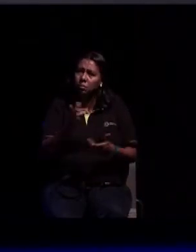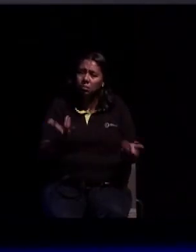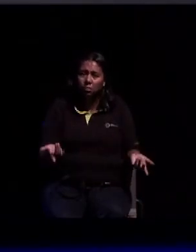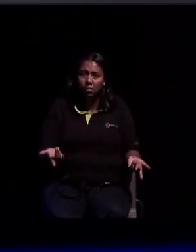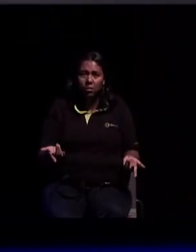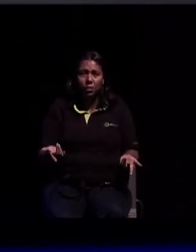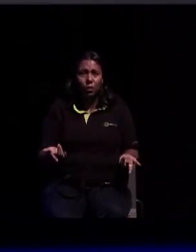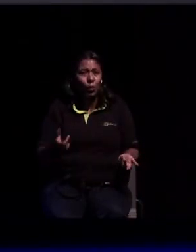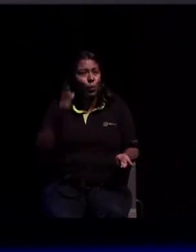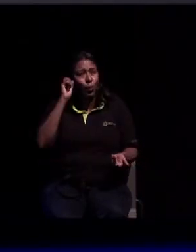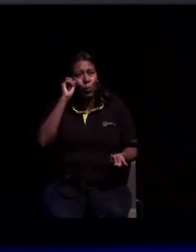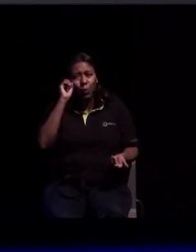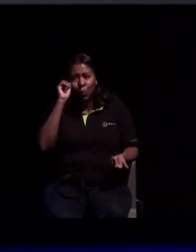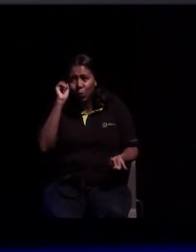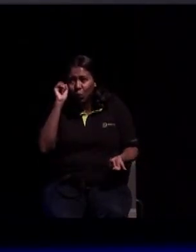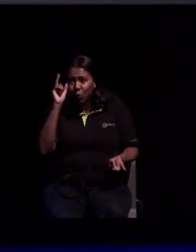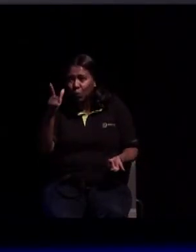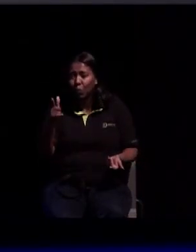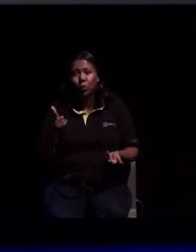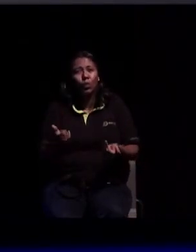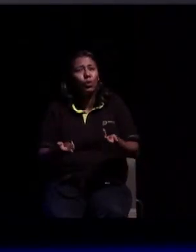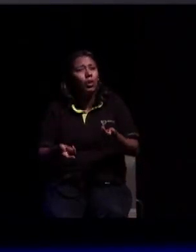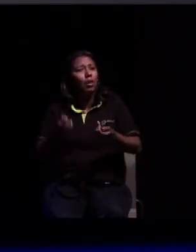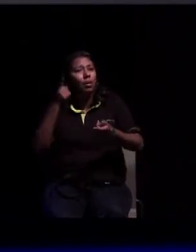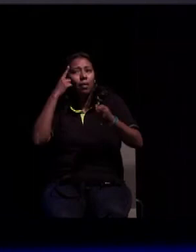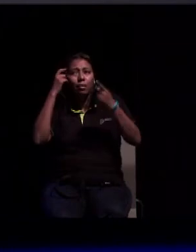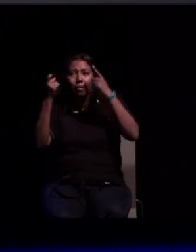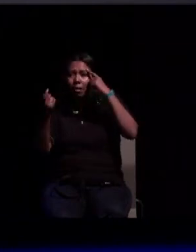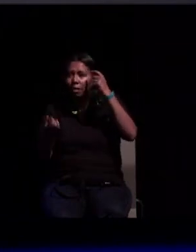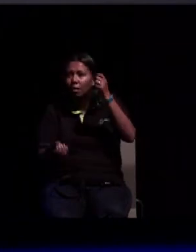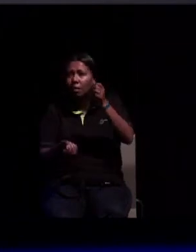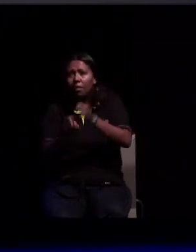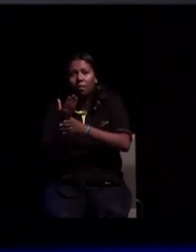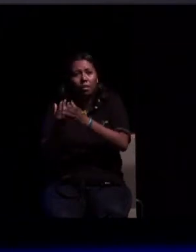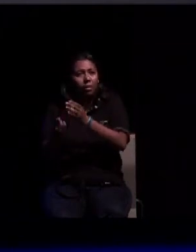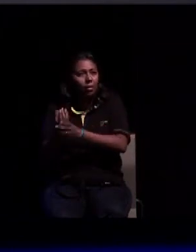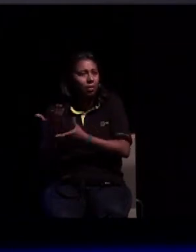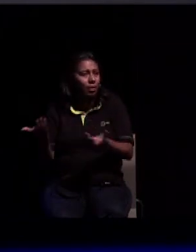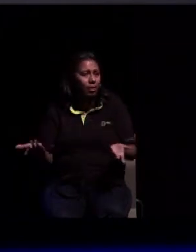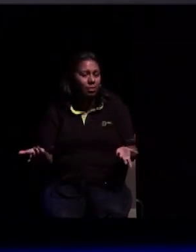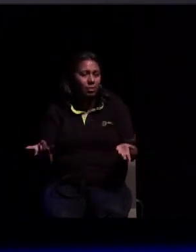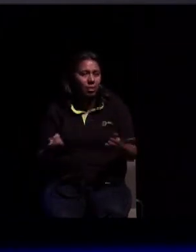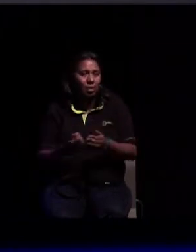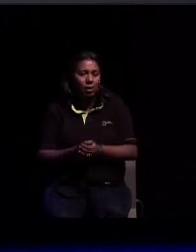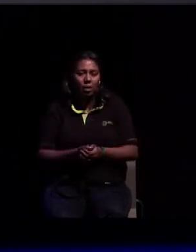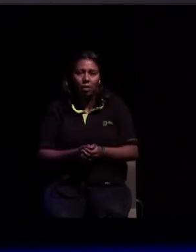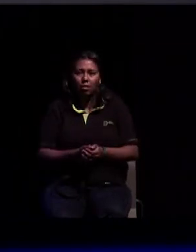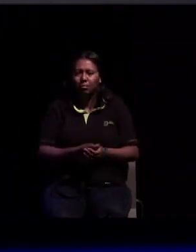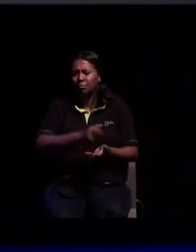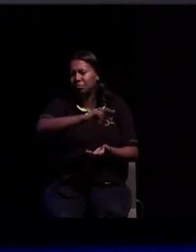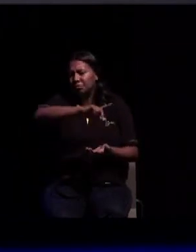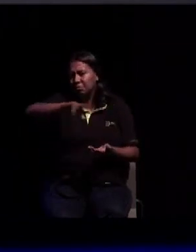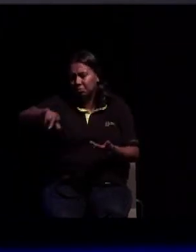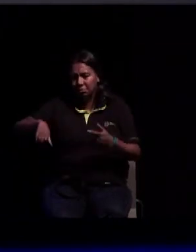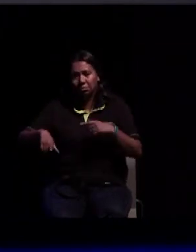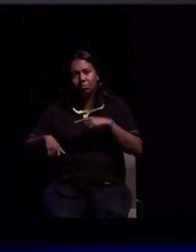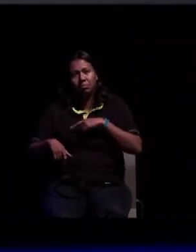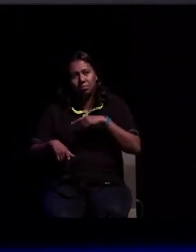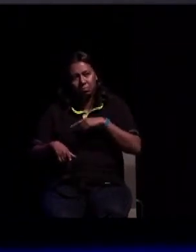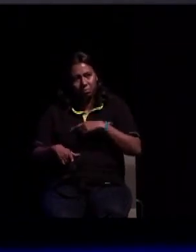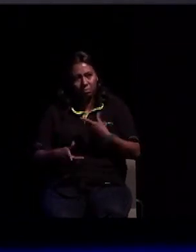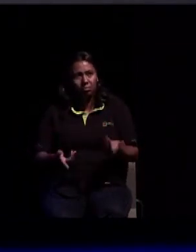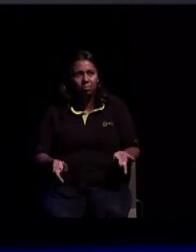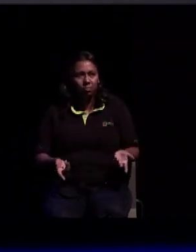mil formas de criatividade popular que vão estar representadas em atividades que, inclusive, têm uma